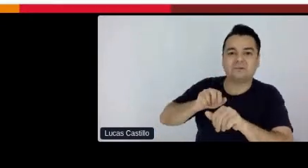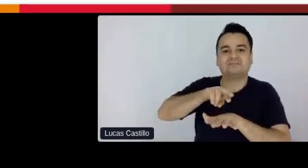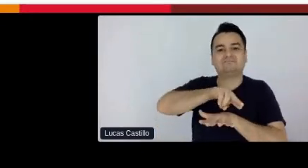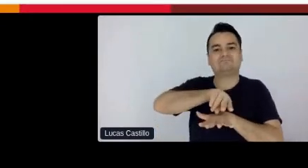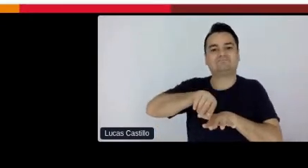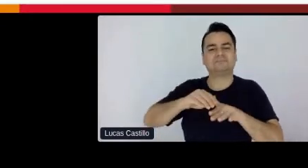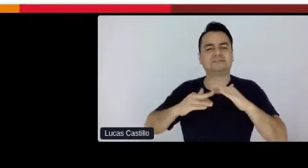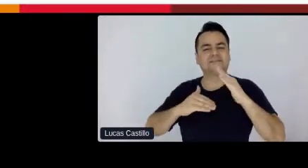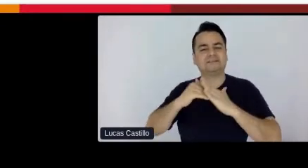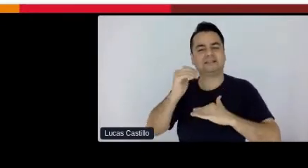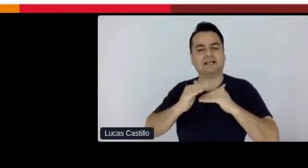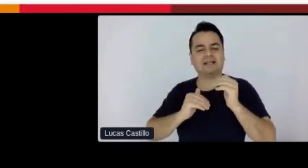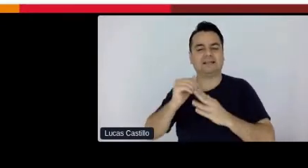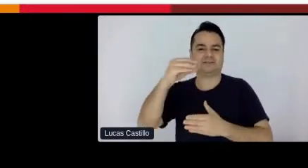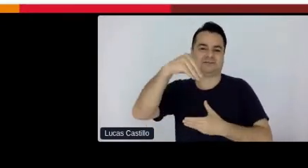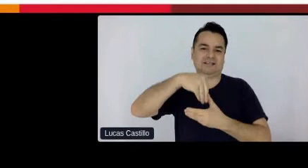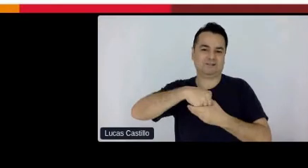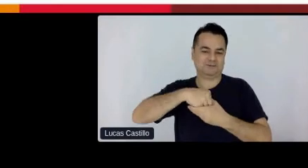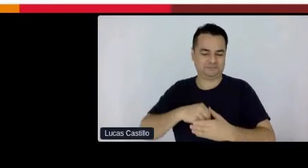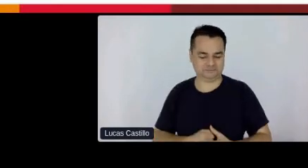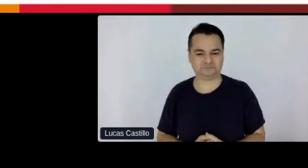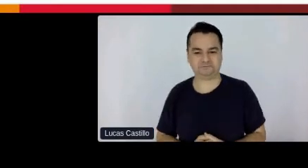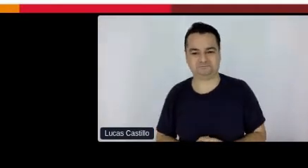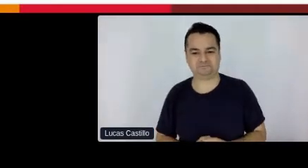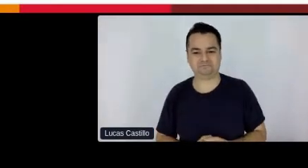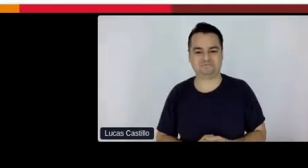diversos internamente.